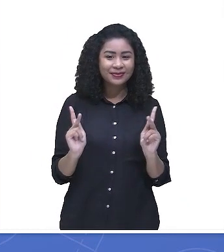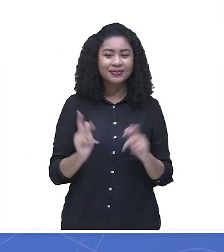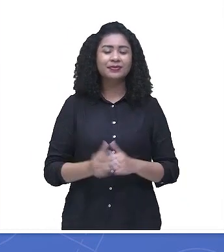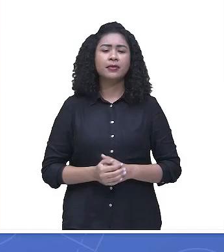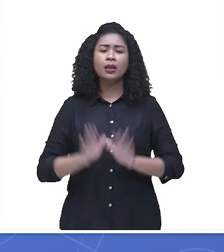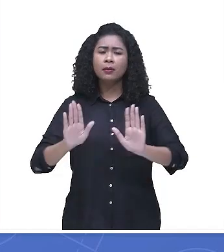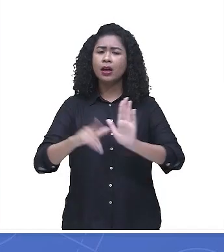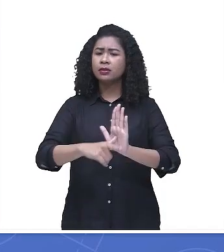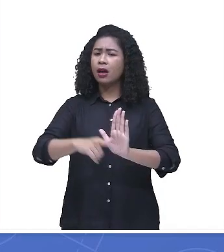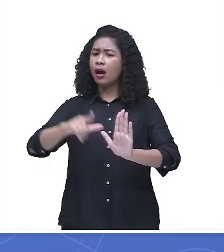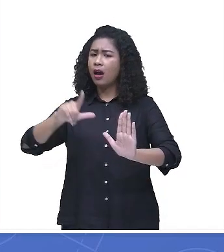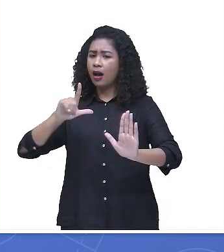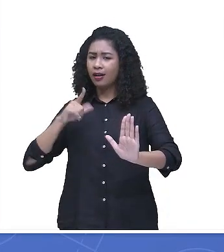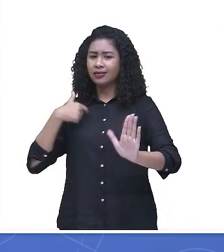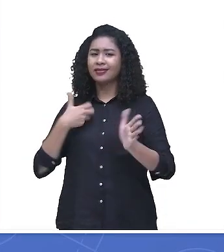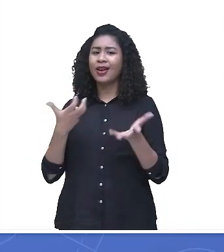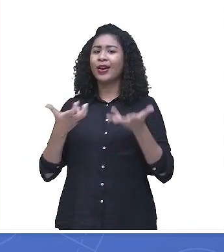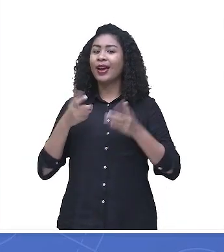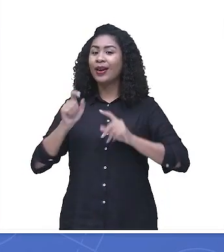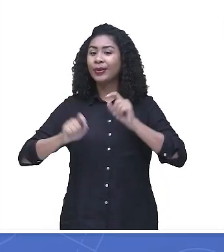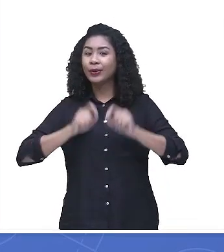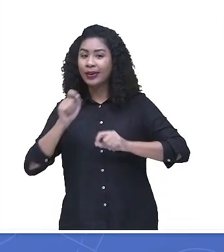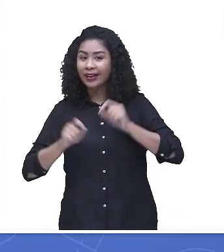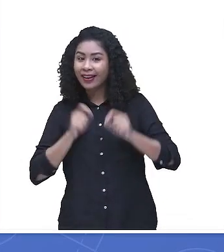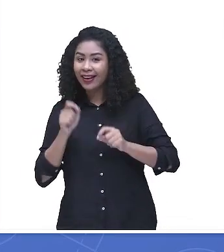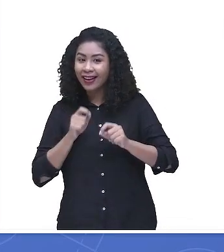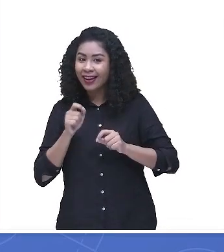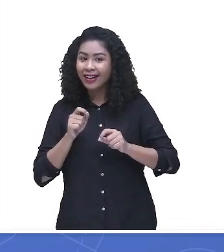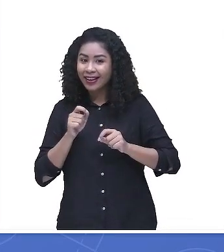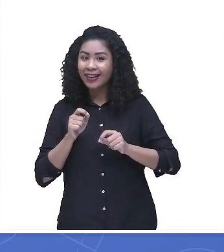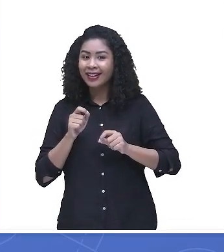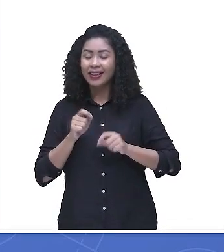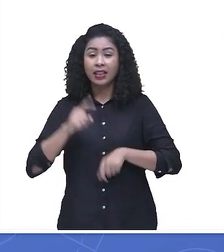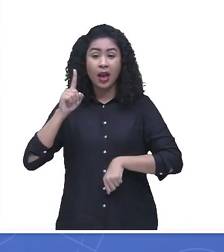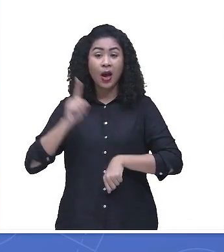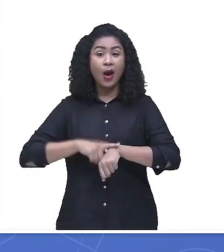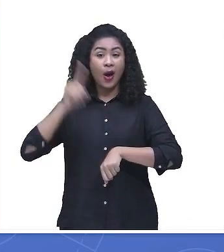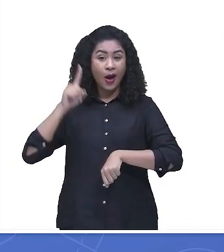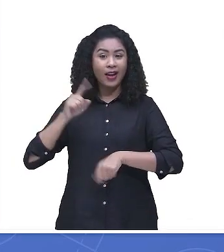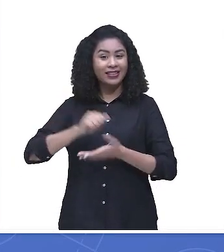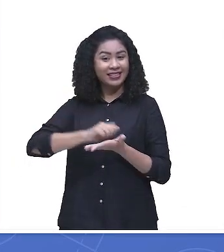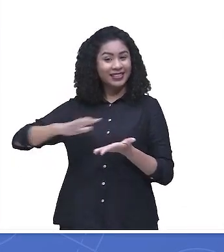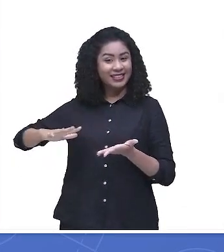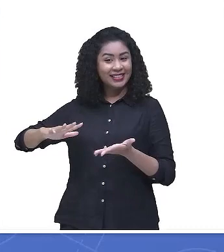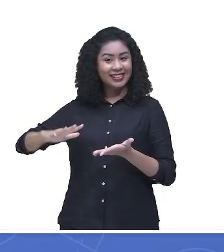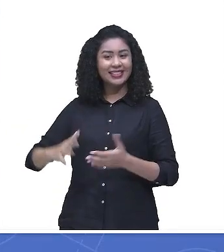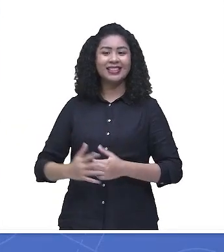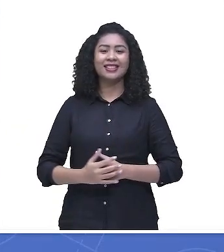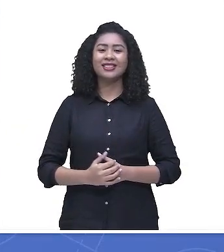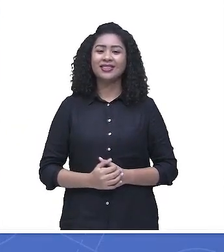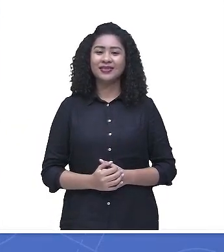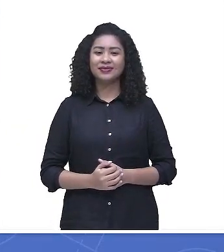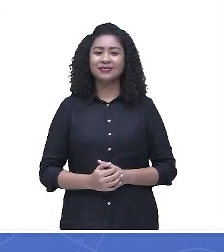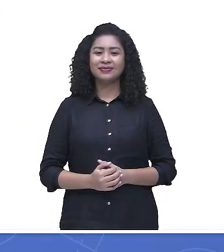disso, antes de iniciarmos, eu vou chamar aí aquele caderninho que está dizendo que é hora de atividade. Vamos lá?